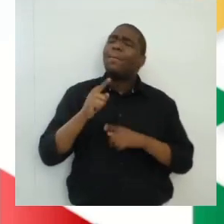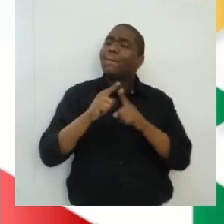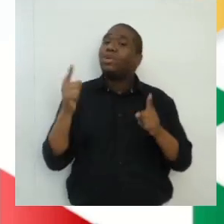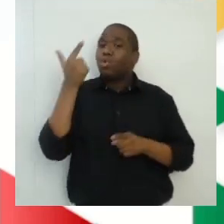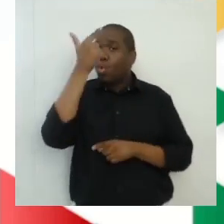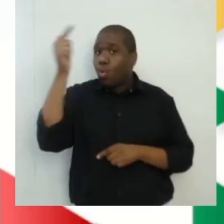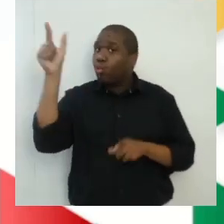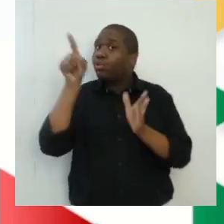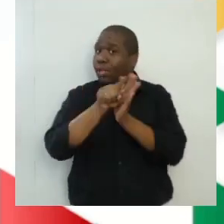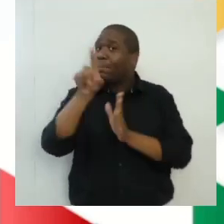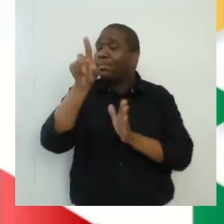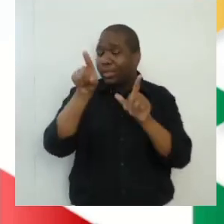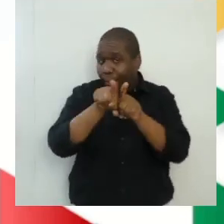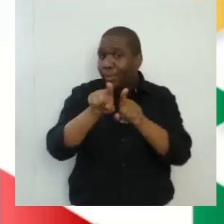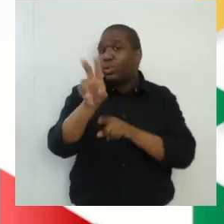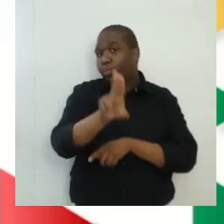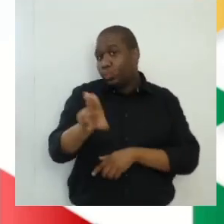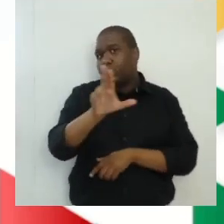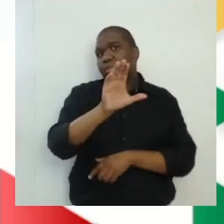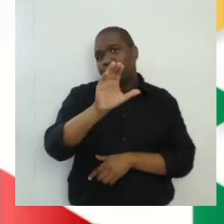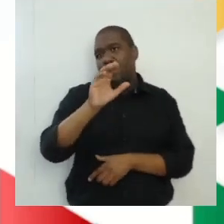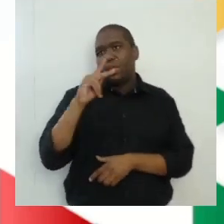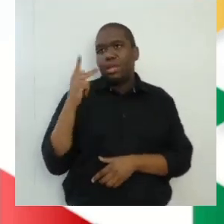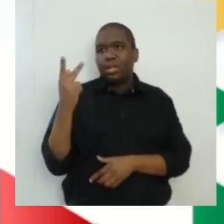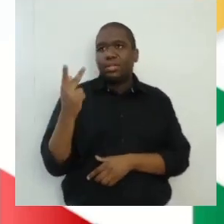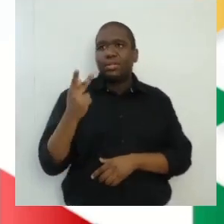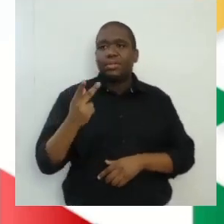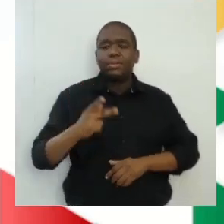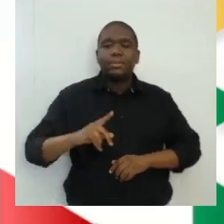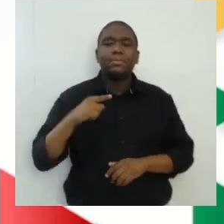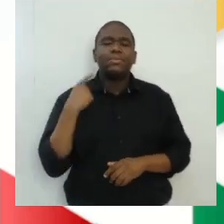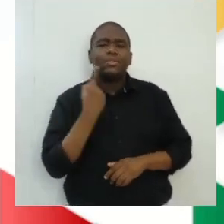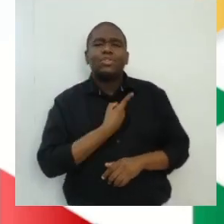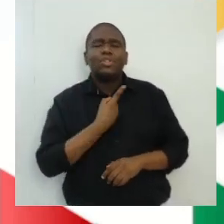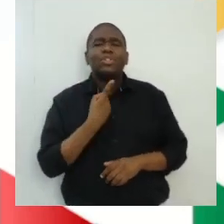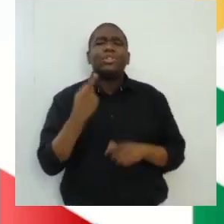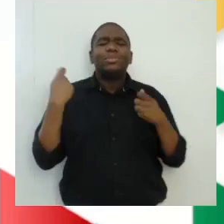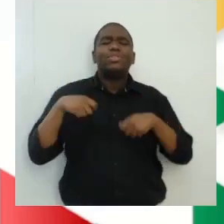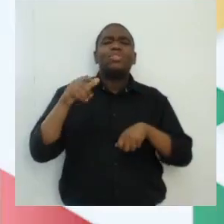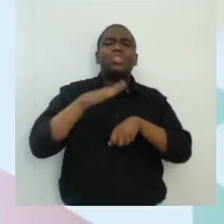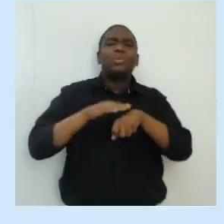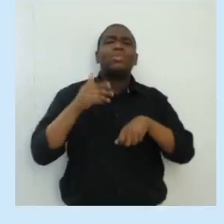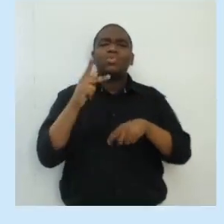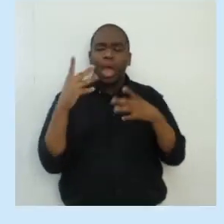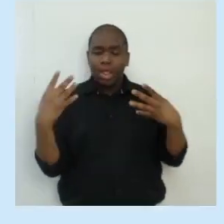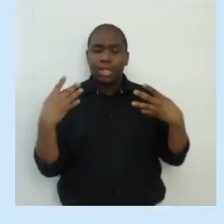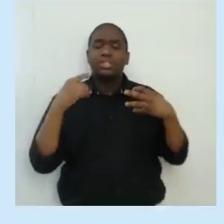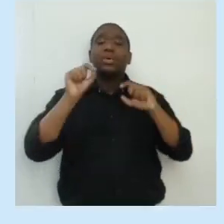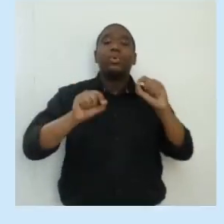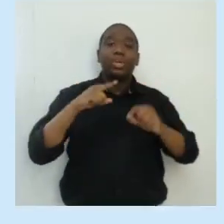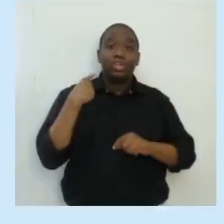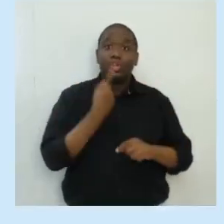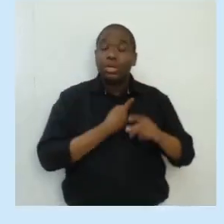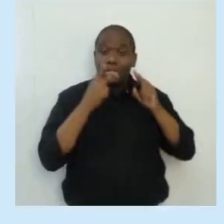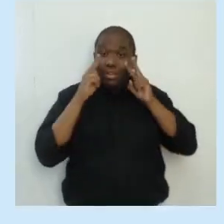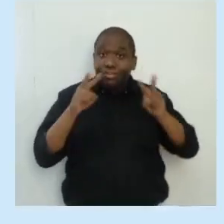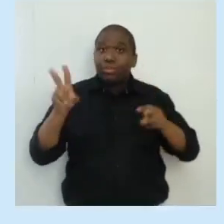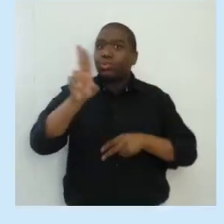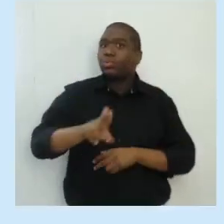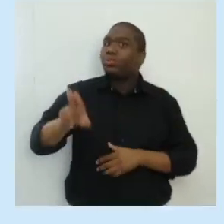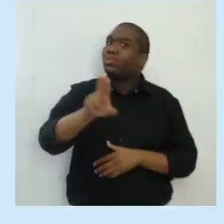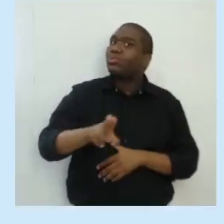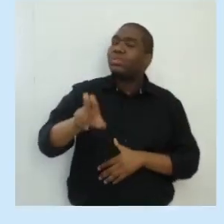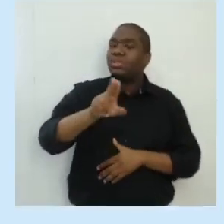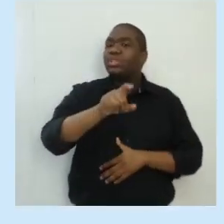também é utilizado. O que eu quero chamar a atenção de vocês para essa exceção é porque, como a gente acabou de ver, que a gente utiliza o